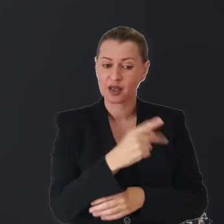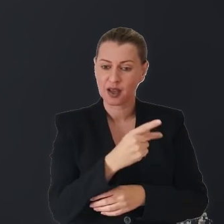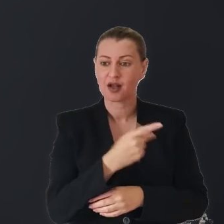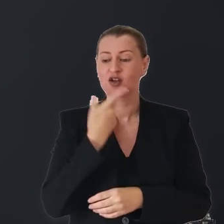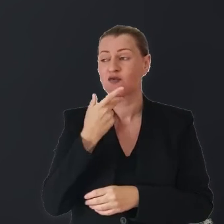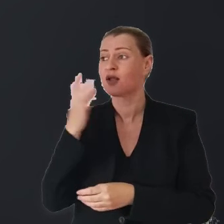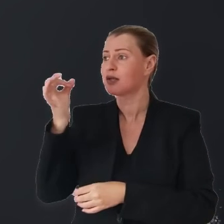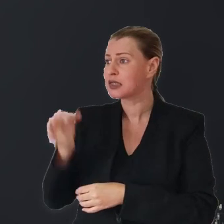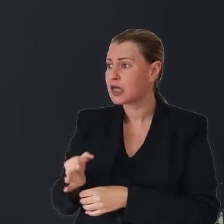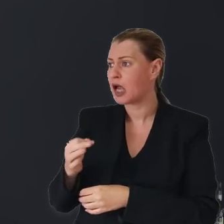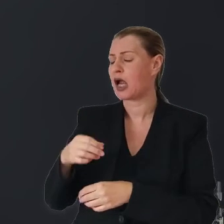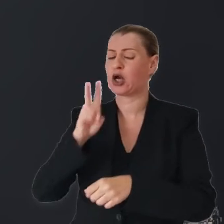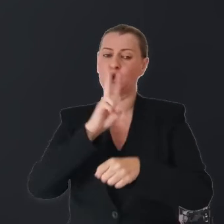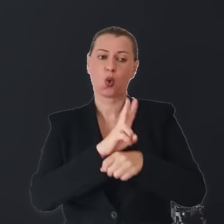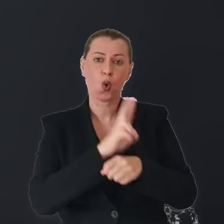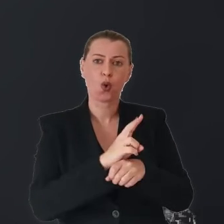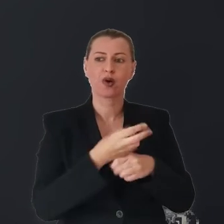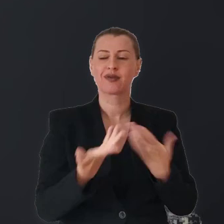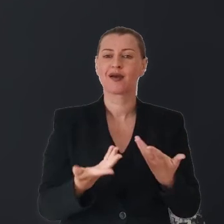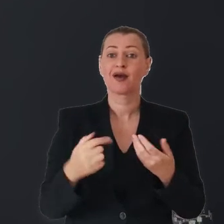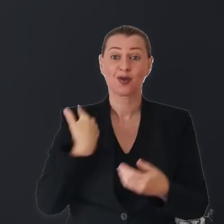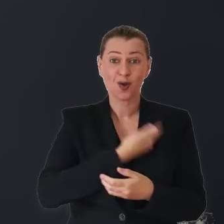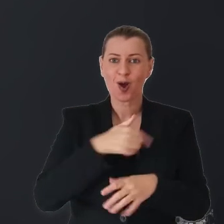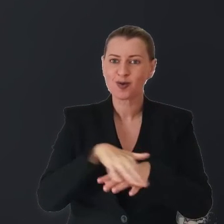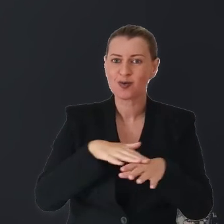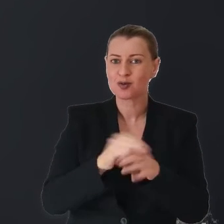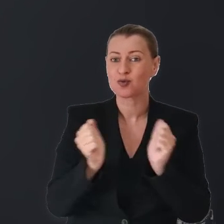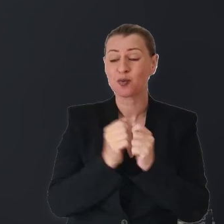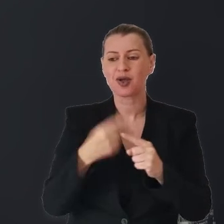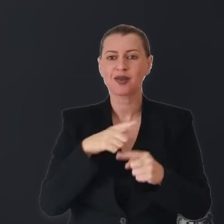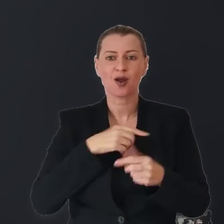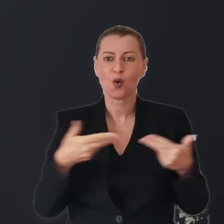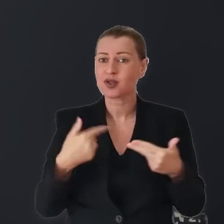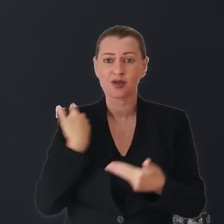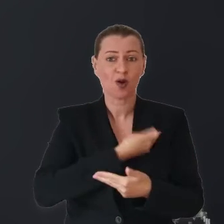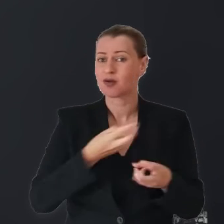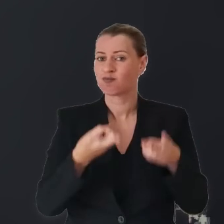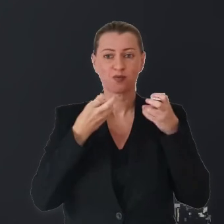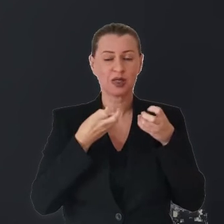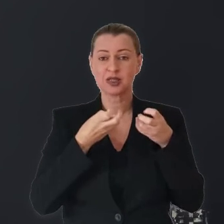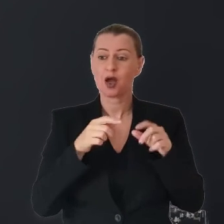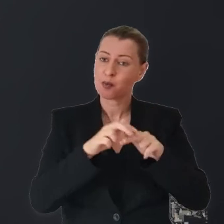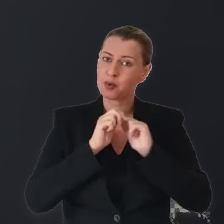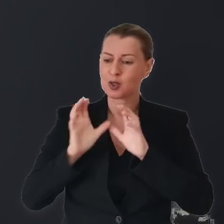tem que cuidar, esses aspectos tu deixou passar, porque às vezes a gente deixa passar, enfim. Então acho que o comitê